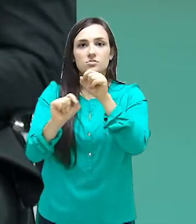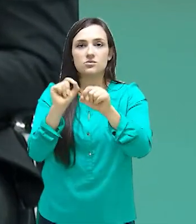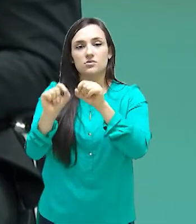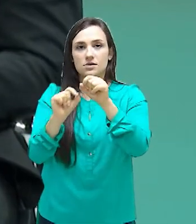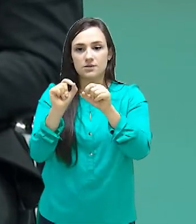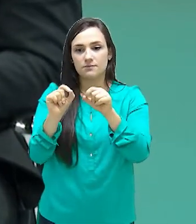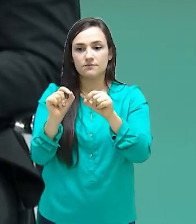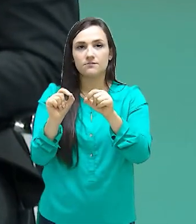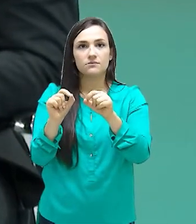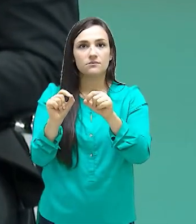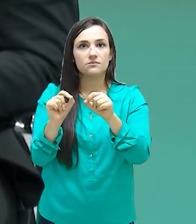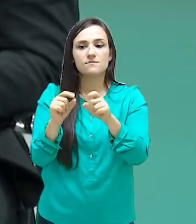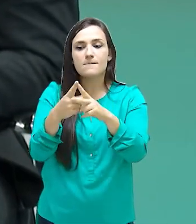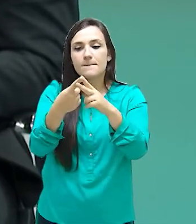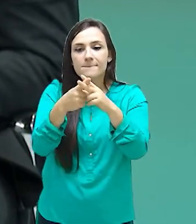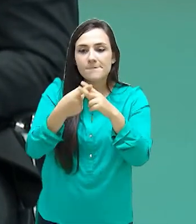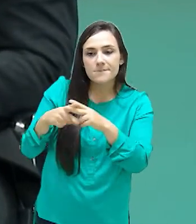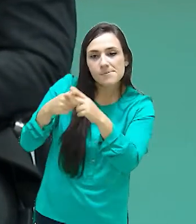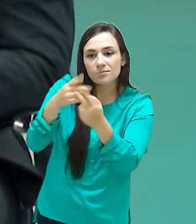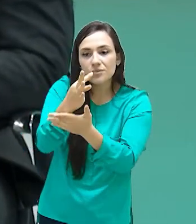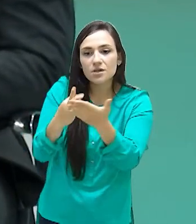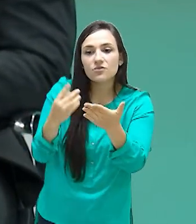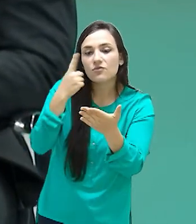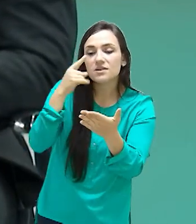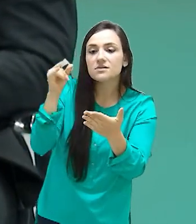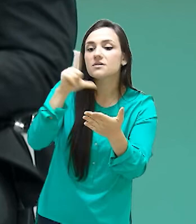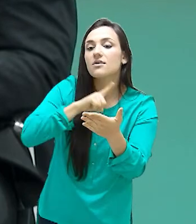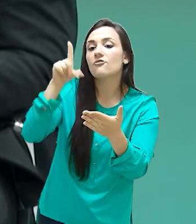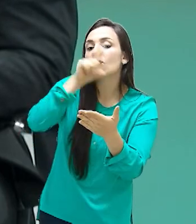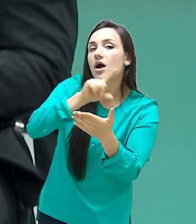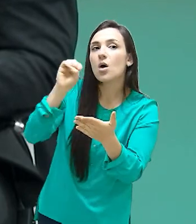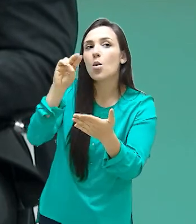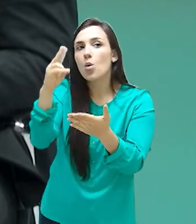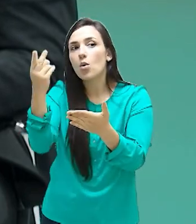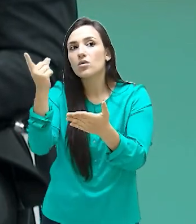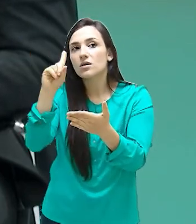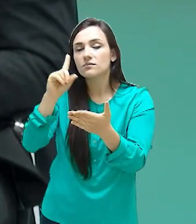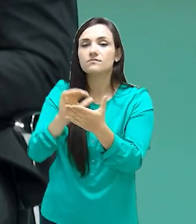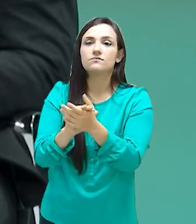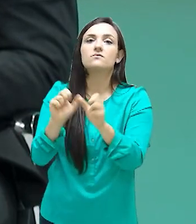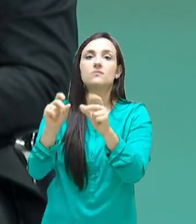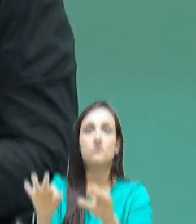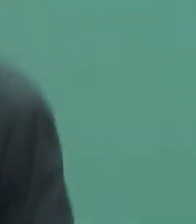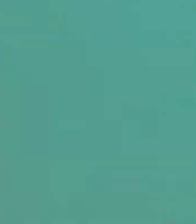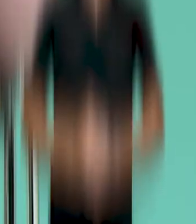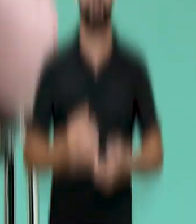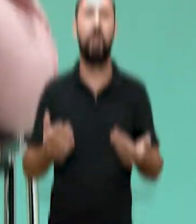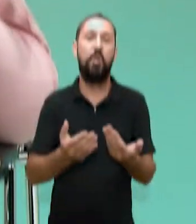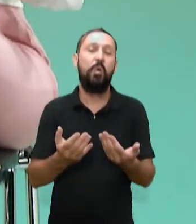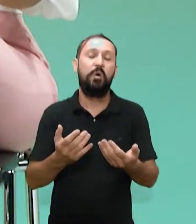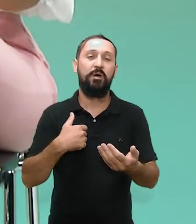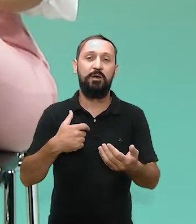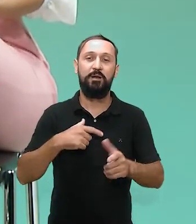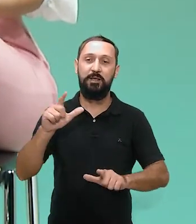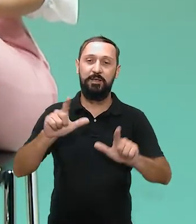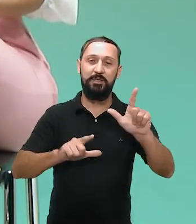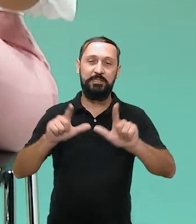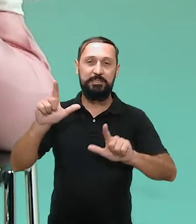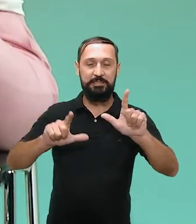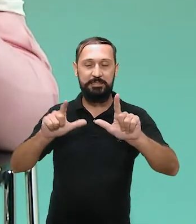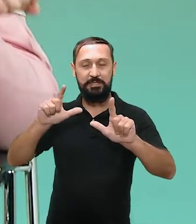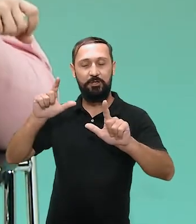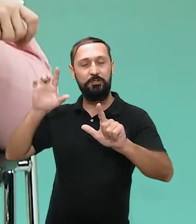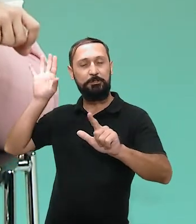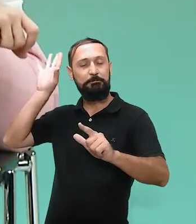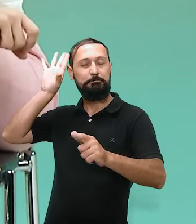passa por colegas que vão revisar o texto e depois a gente elabora esse documento final, né? Nós vamos